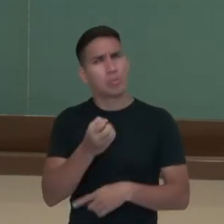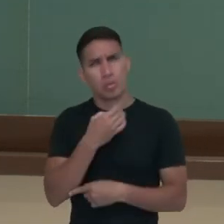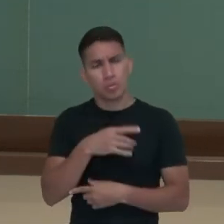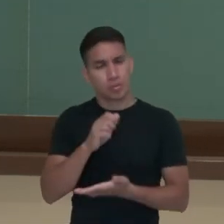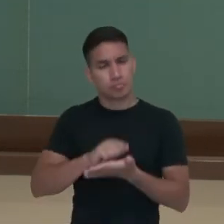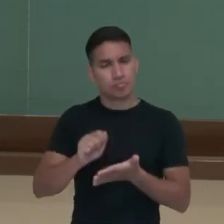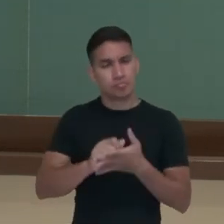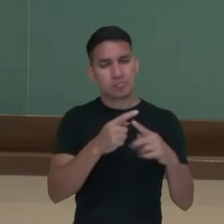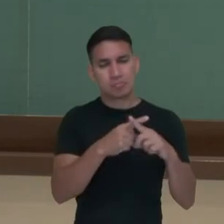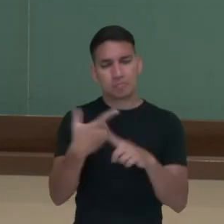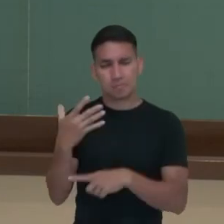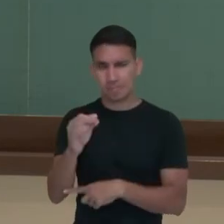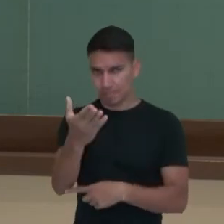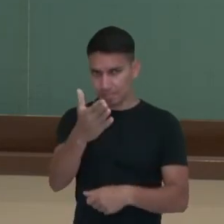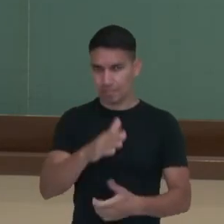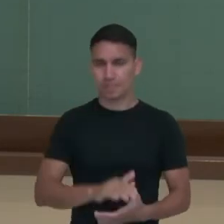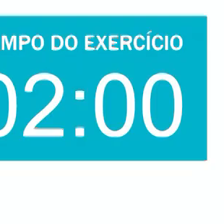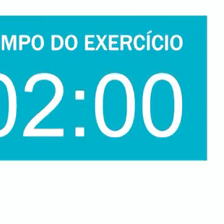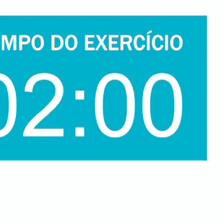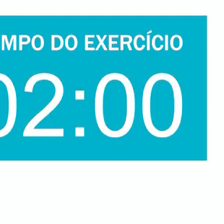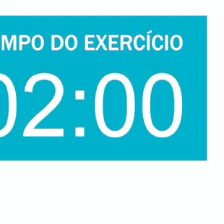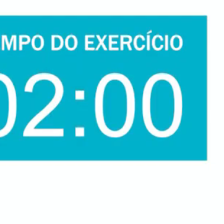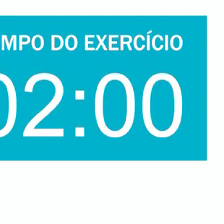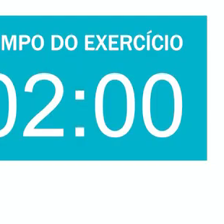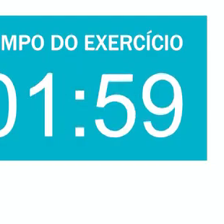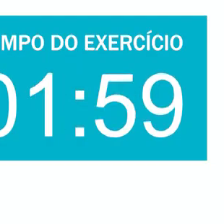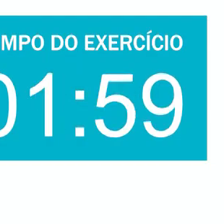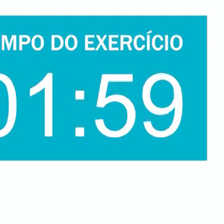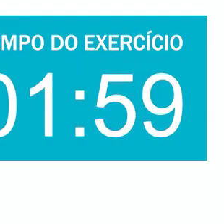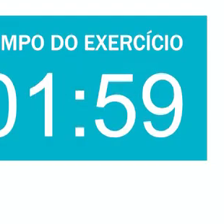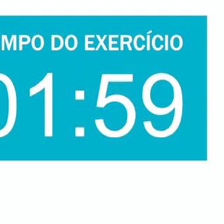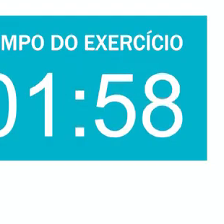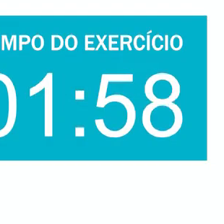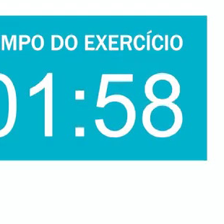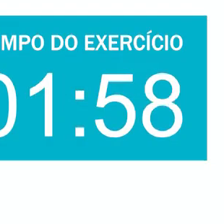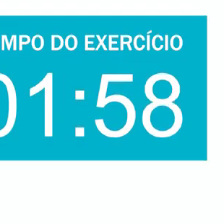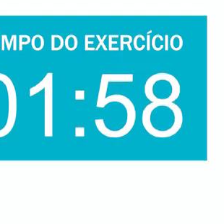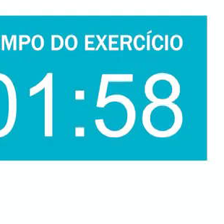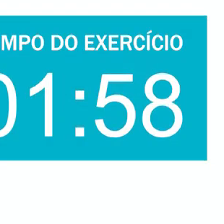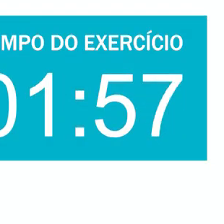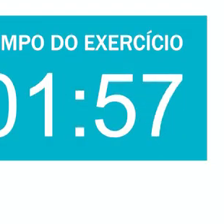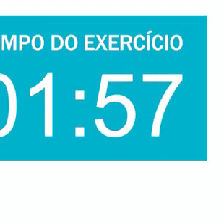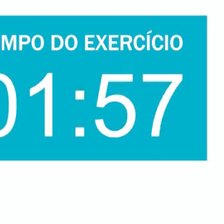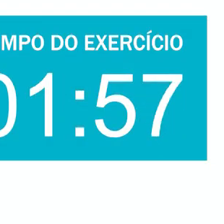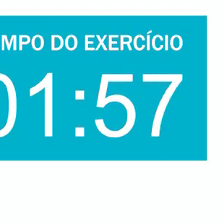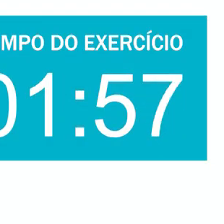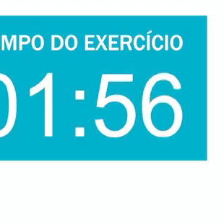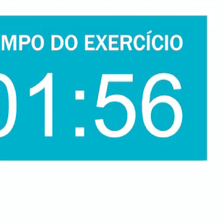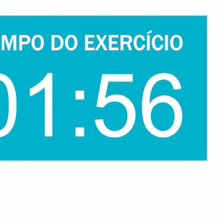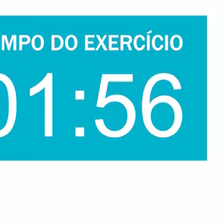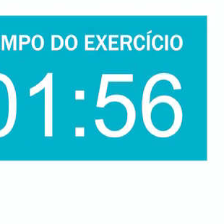notação científica? Agora é com vocês!